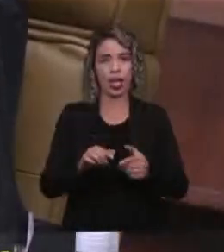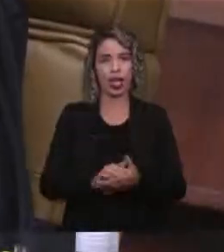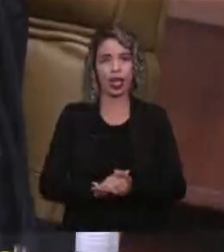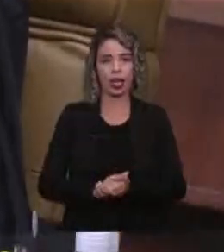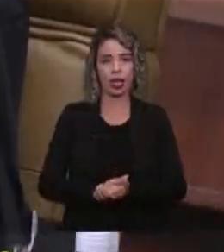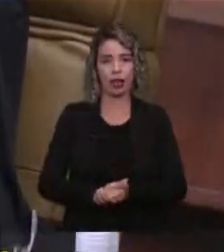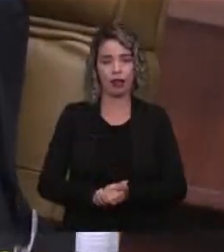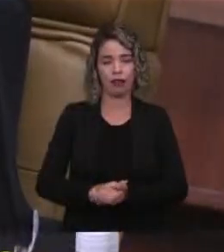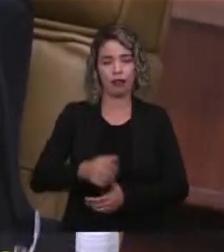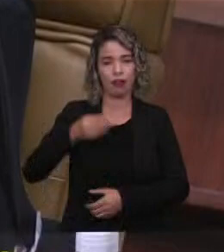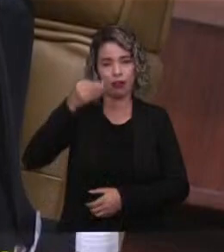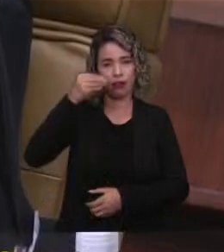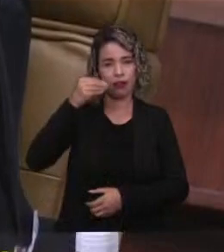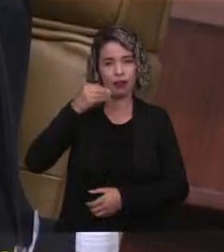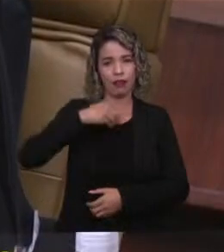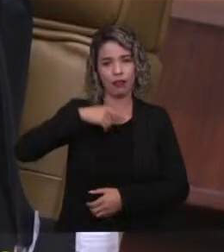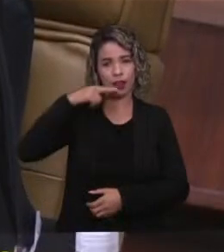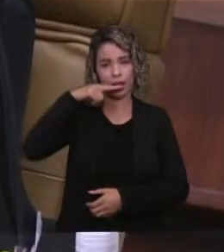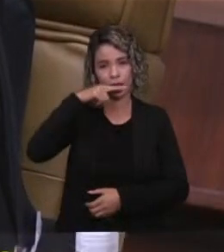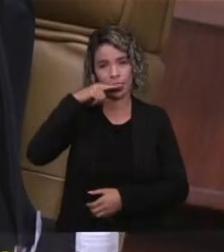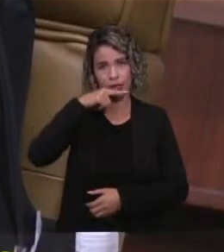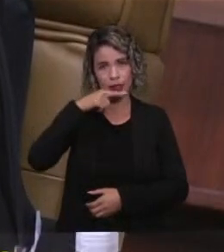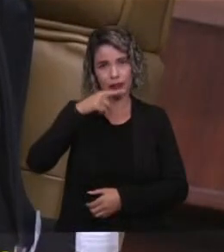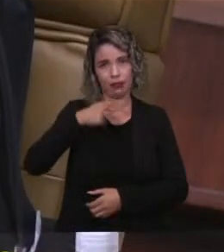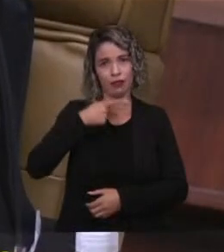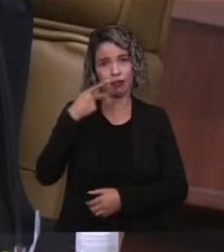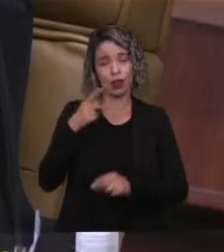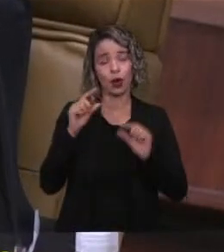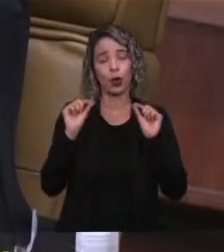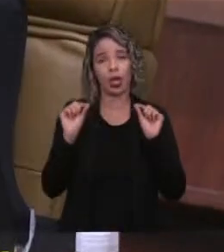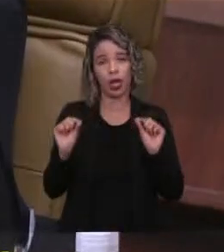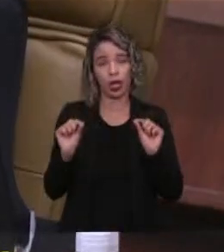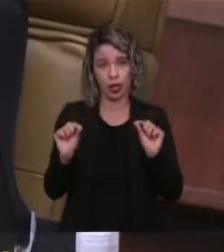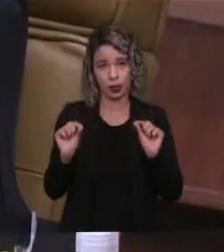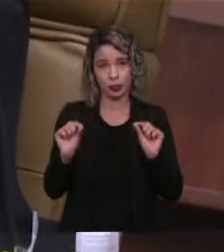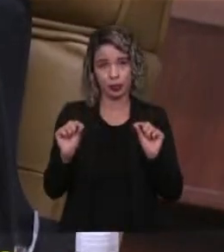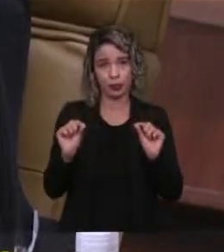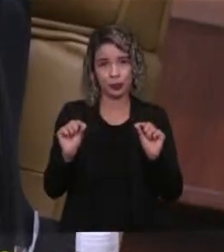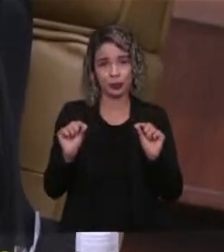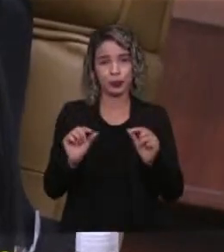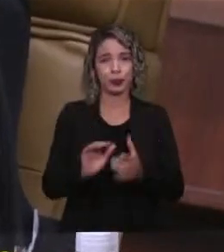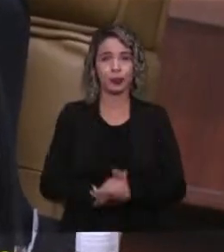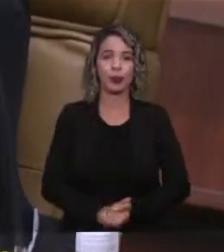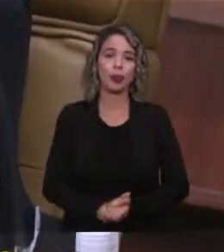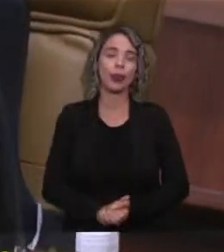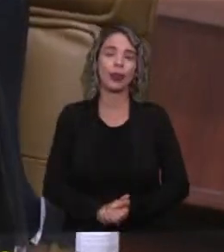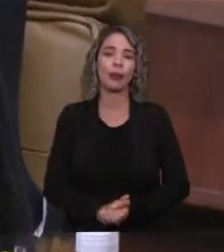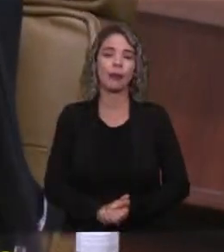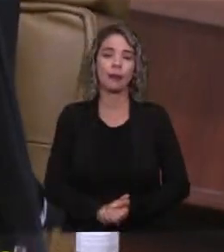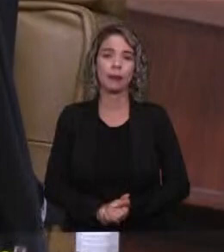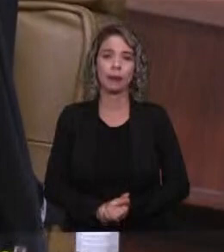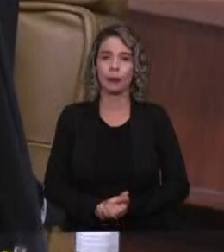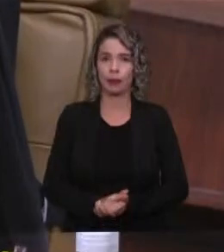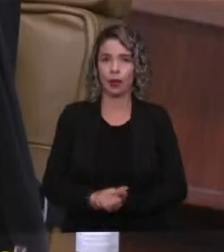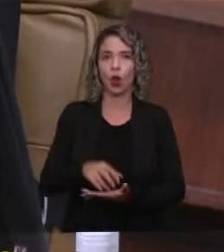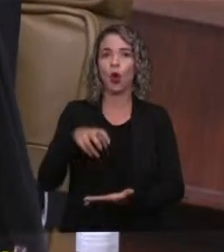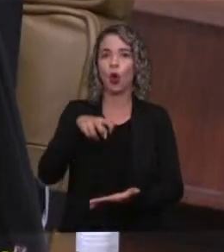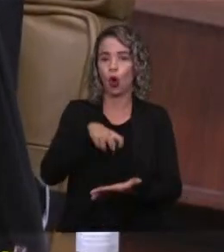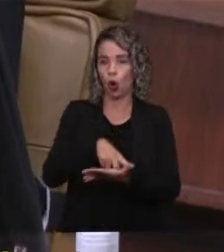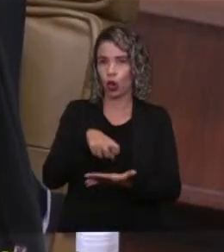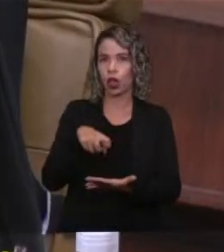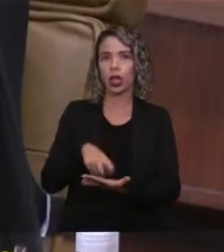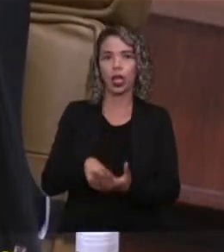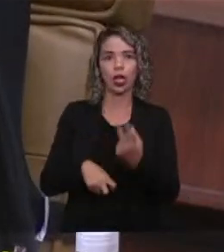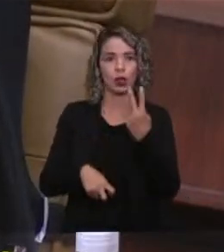se não estou errado na avaliação, Vossa Excelência condena os dois réus